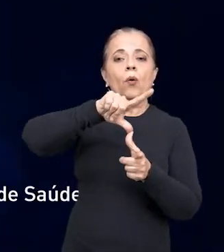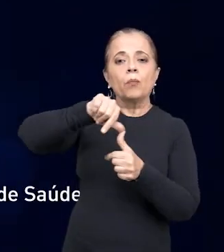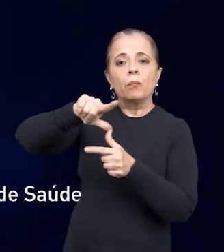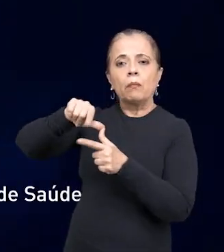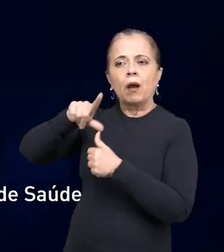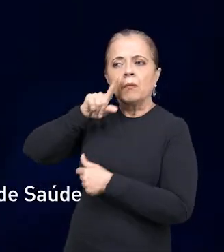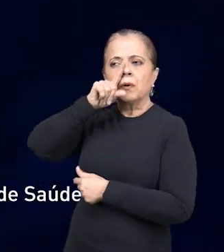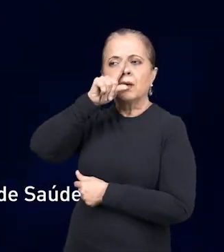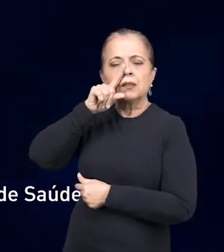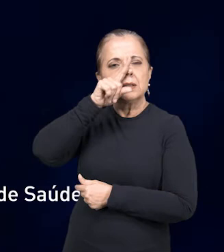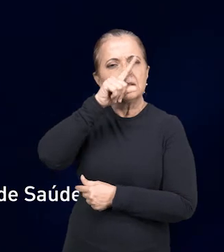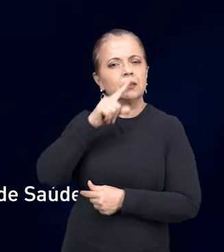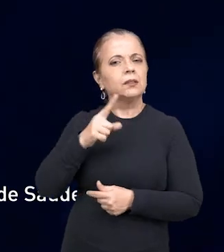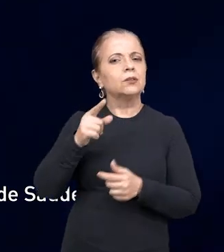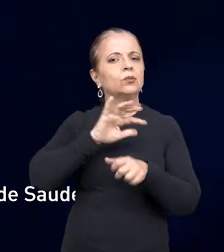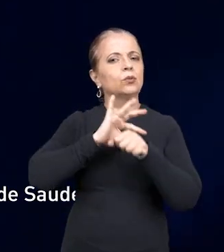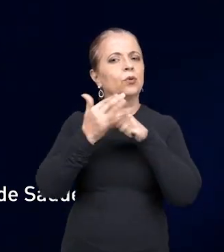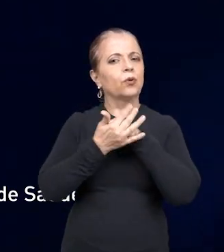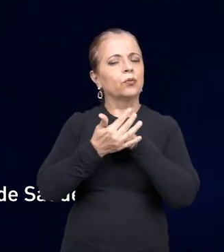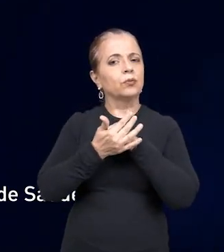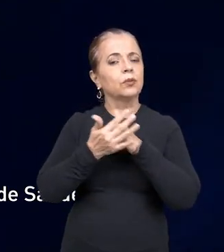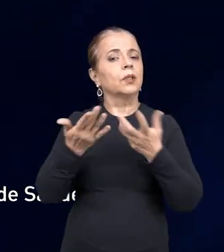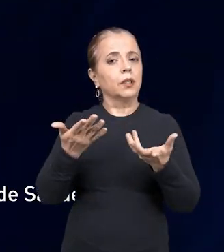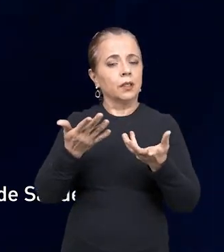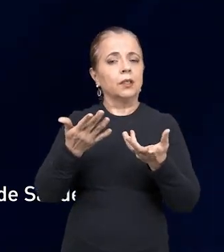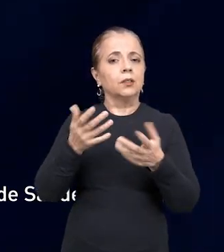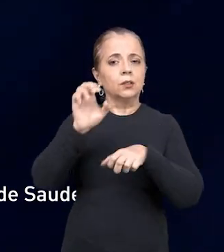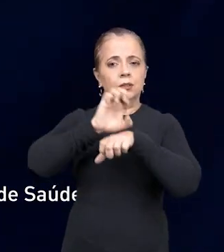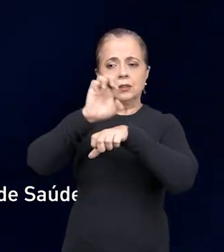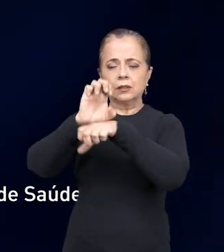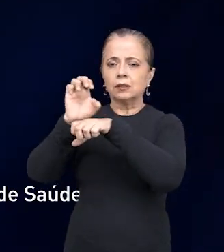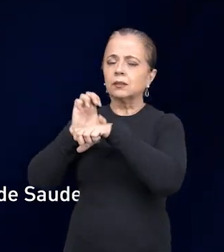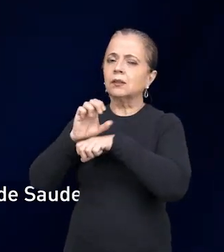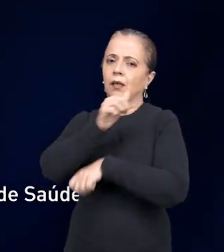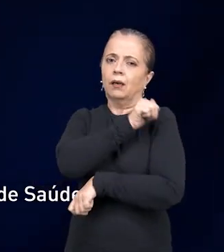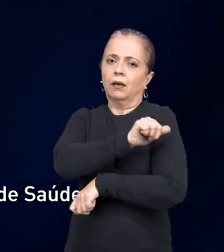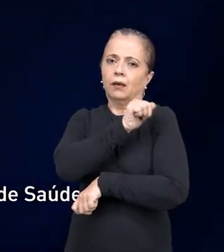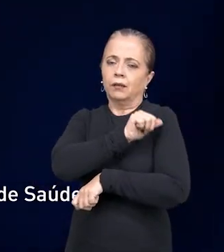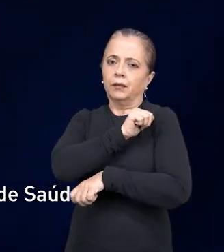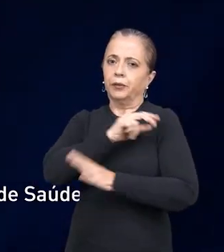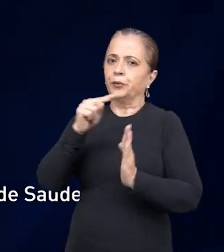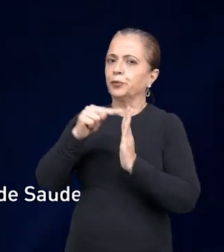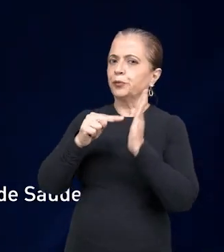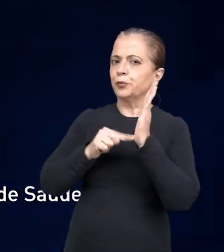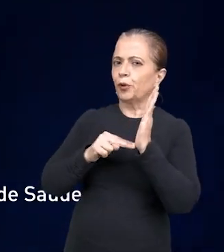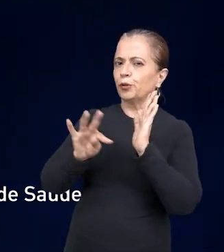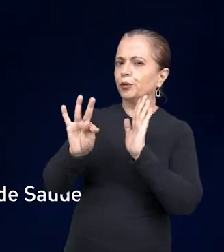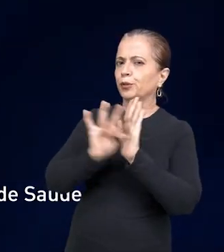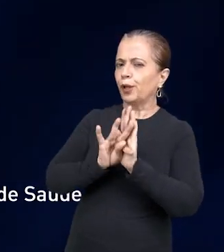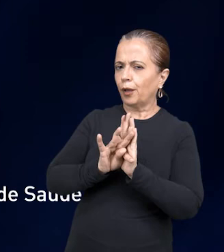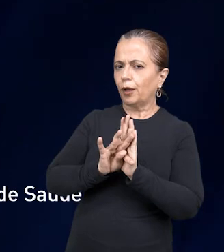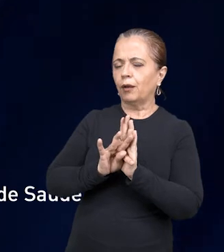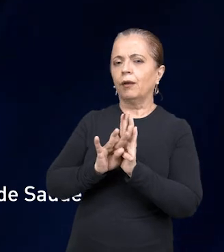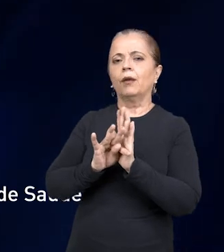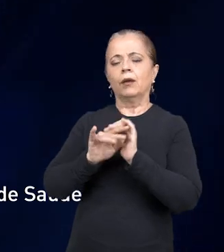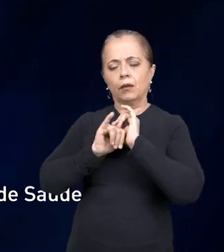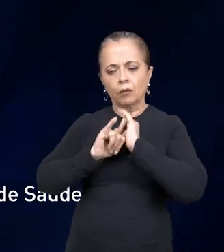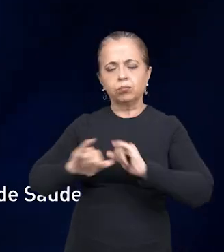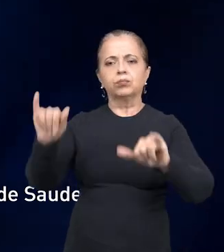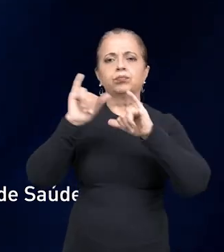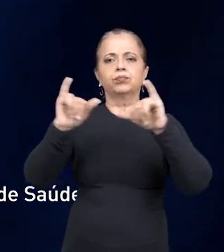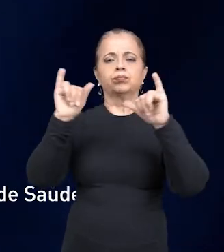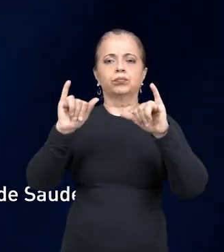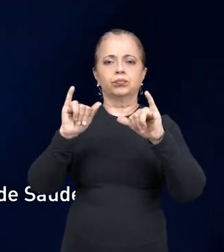de risco da Covid-19 pelo Estado do Rio de Janeiro e as notas técnicas editadas pelo município de